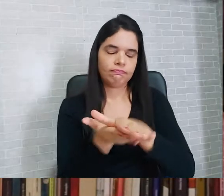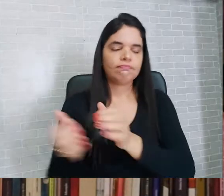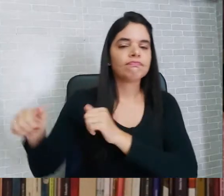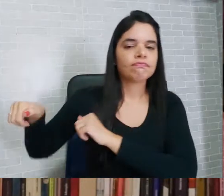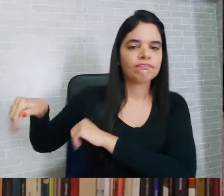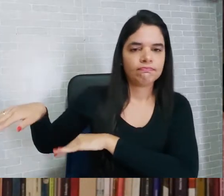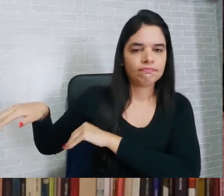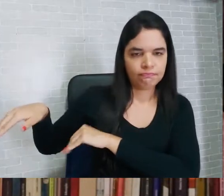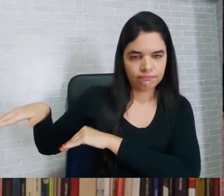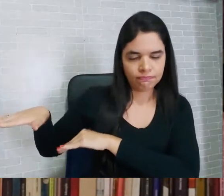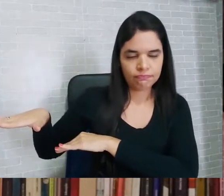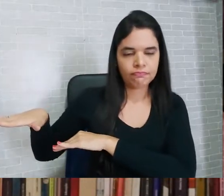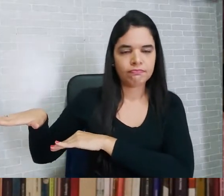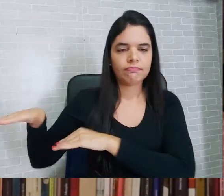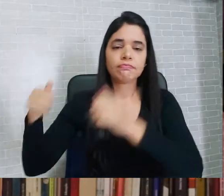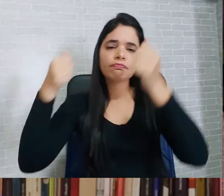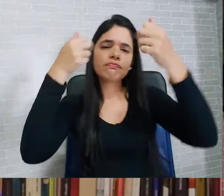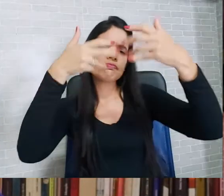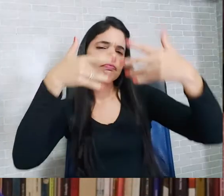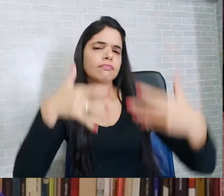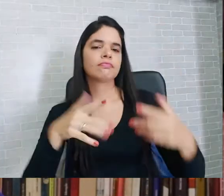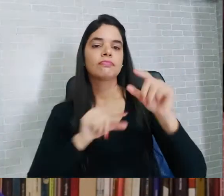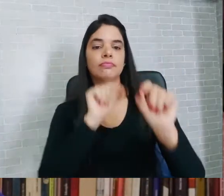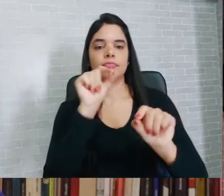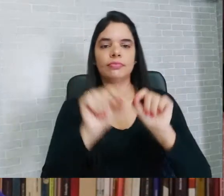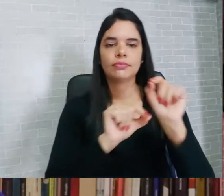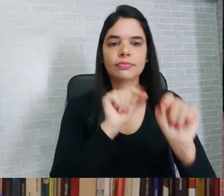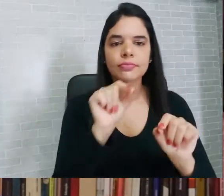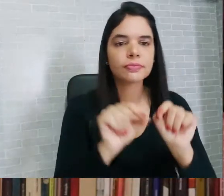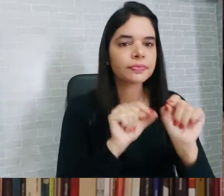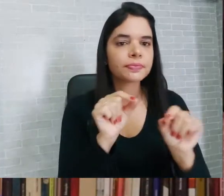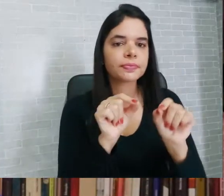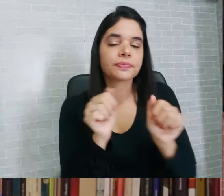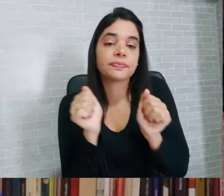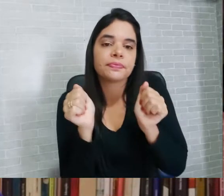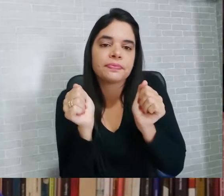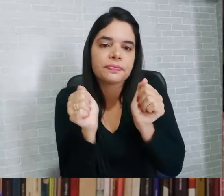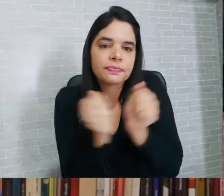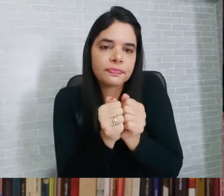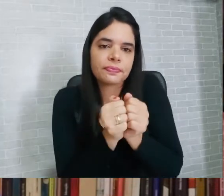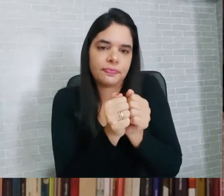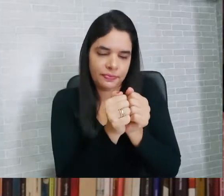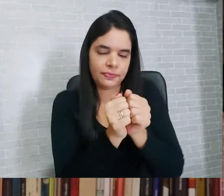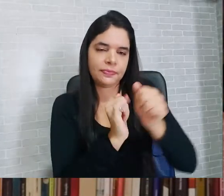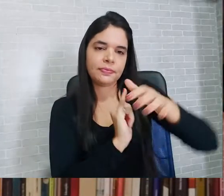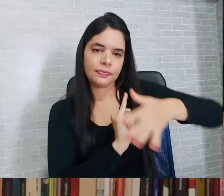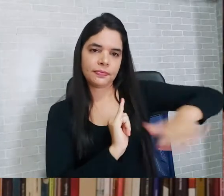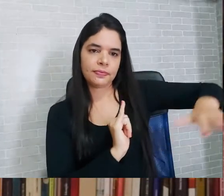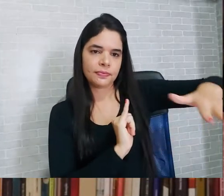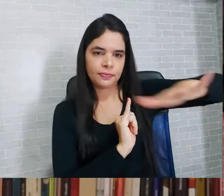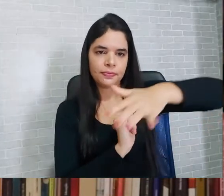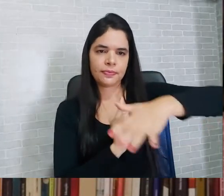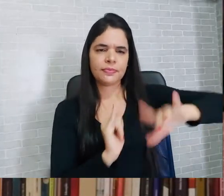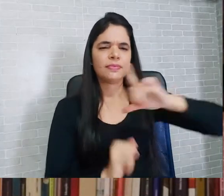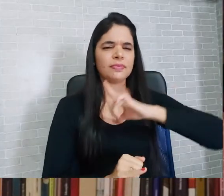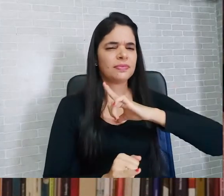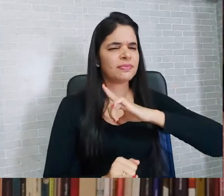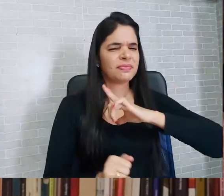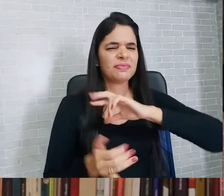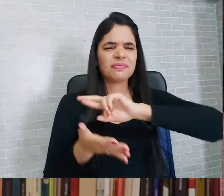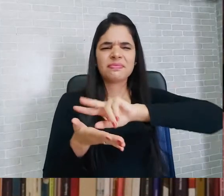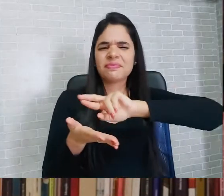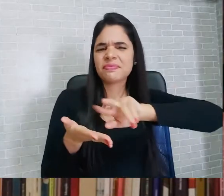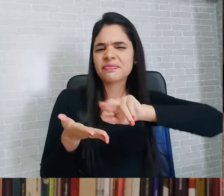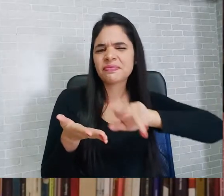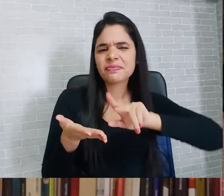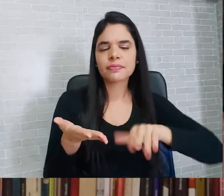Guiana Francesa, colocam junto com as Antilhas, né? Existem vários